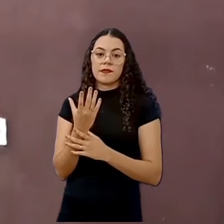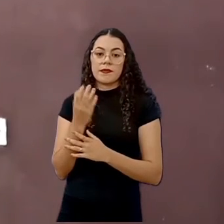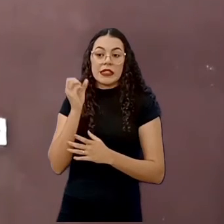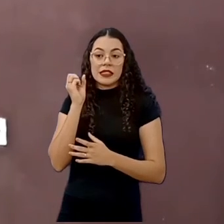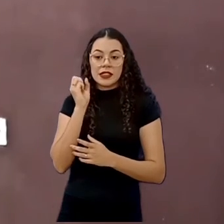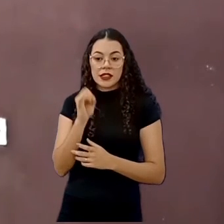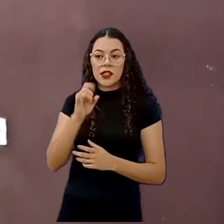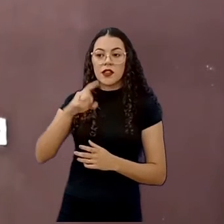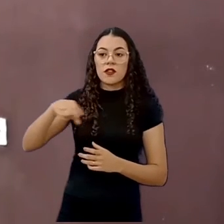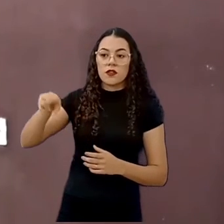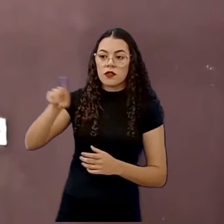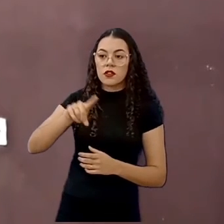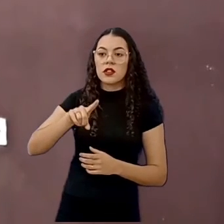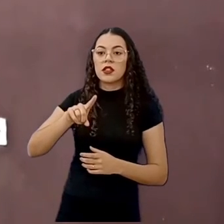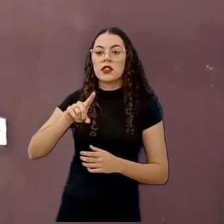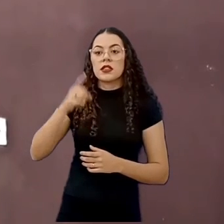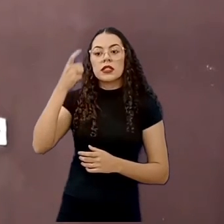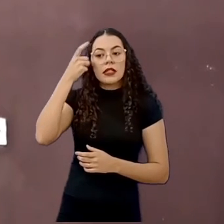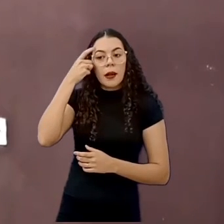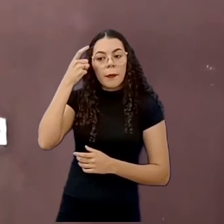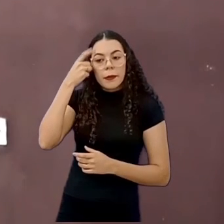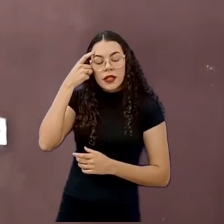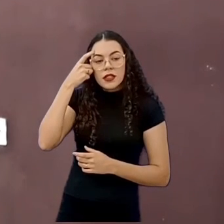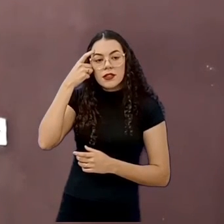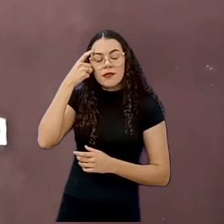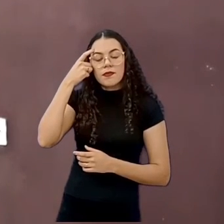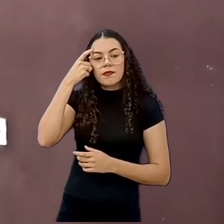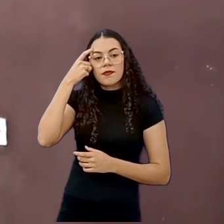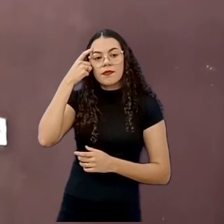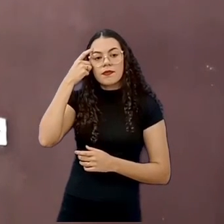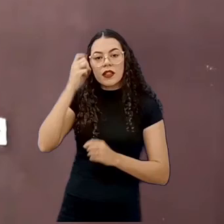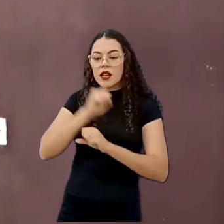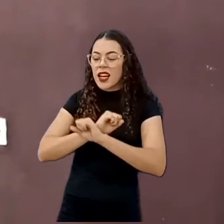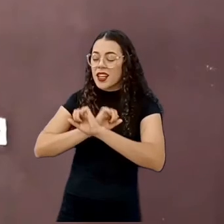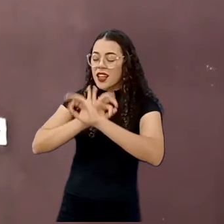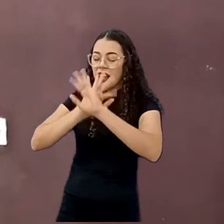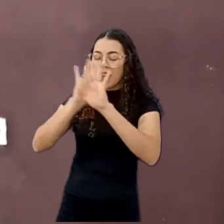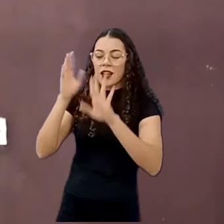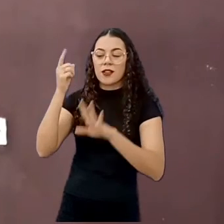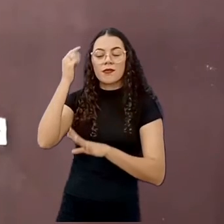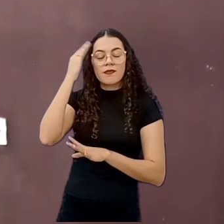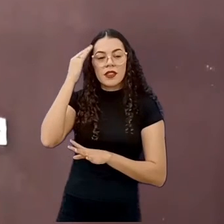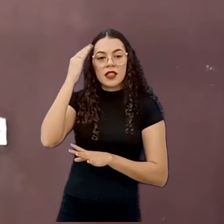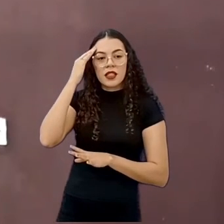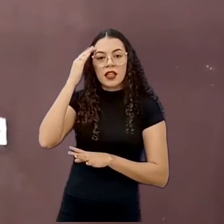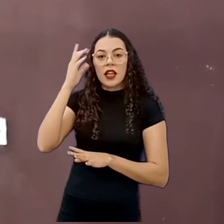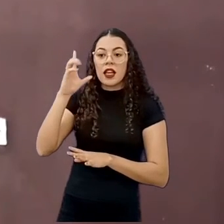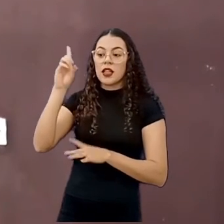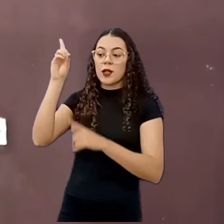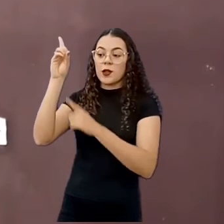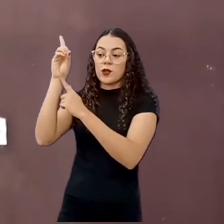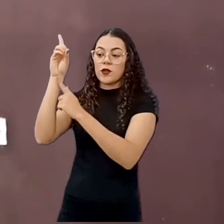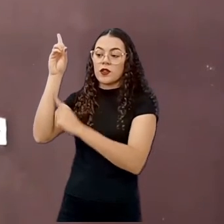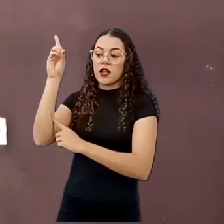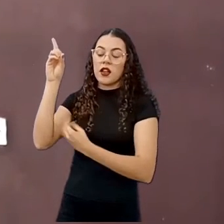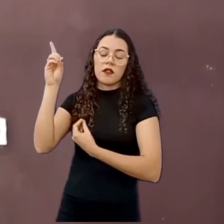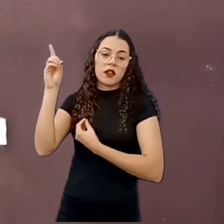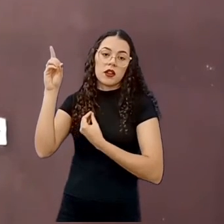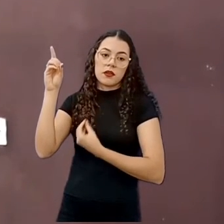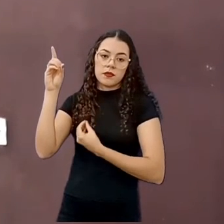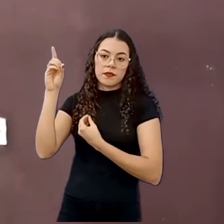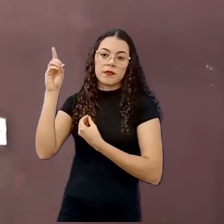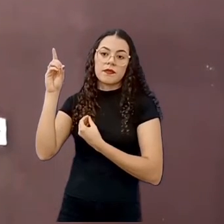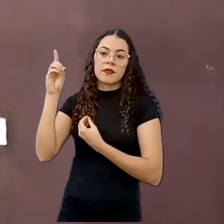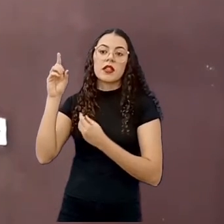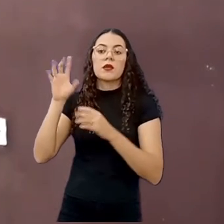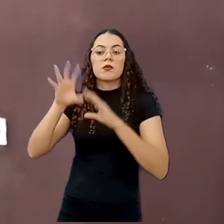se você tiver na tua mente bem claro a vontade de Deus para a tua vida. Se você